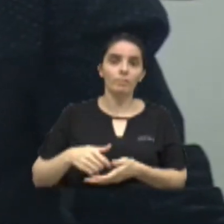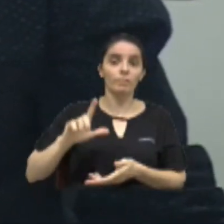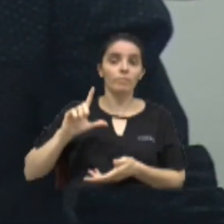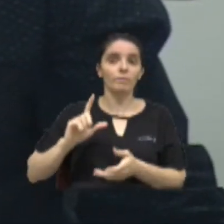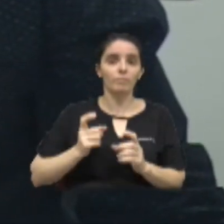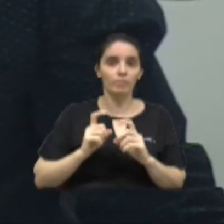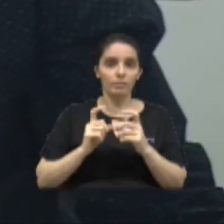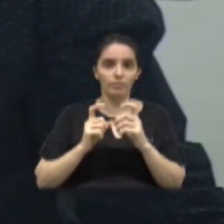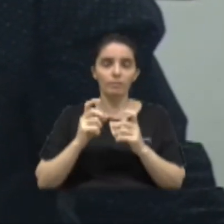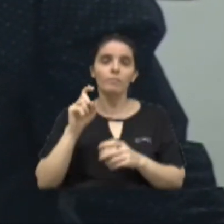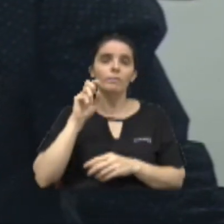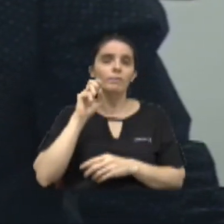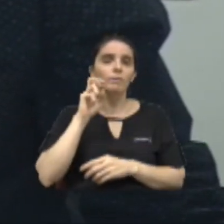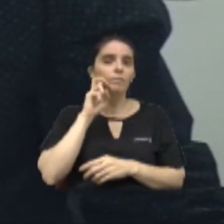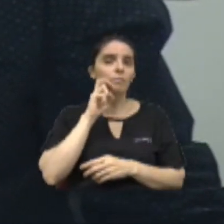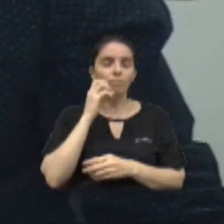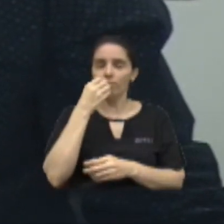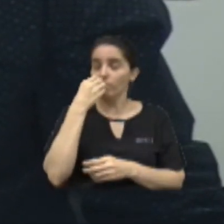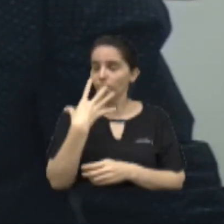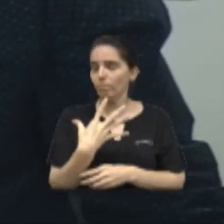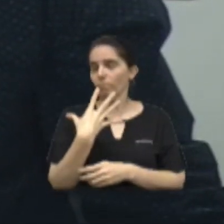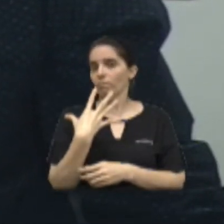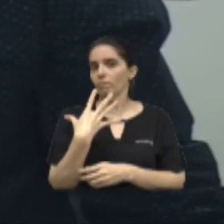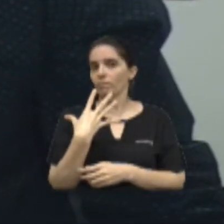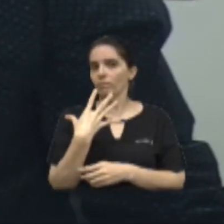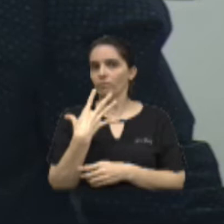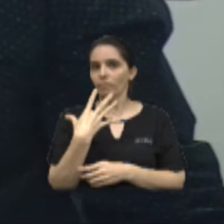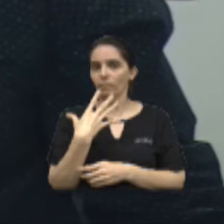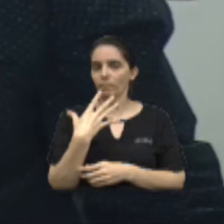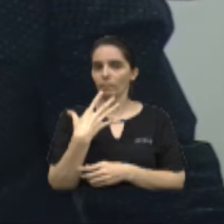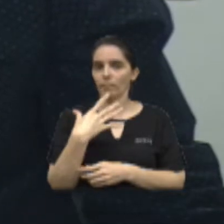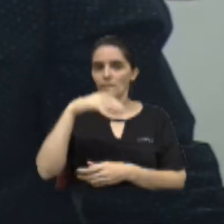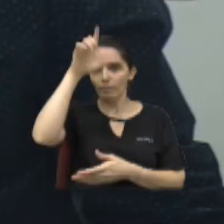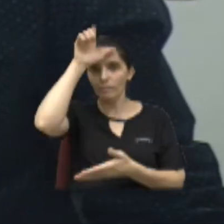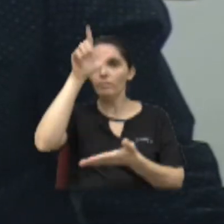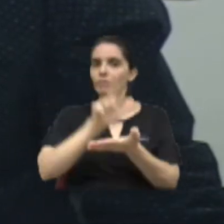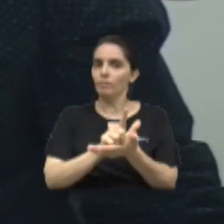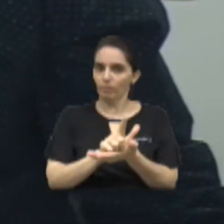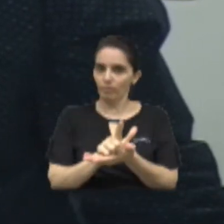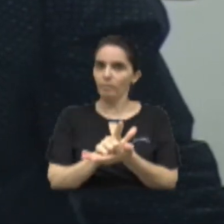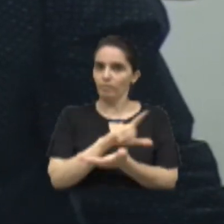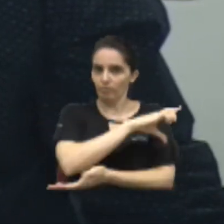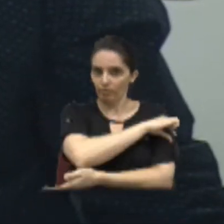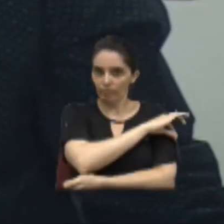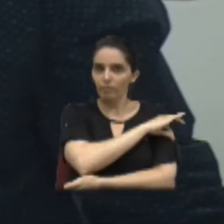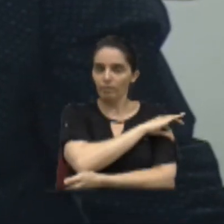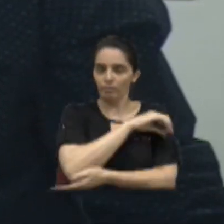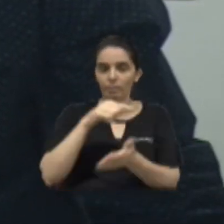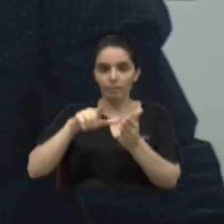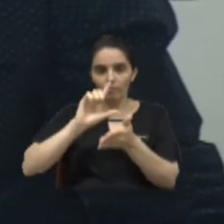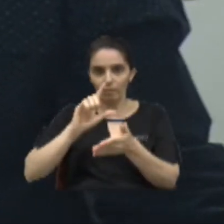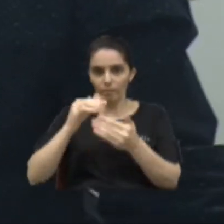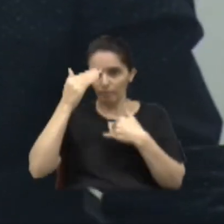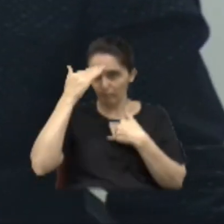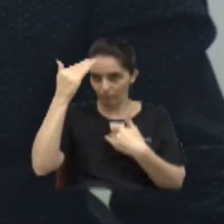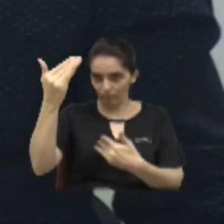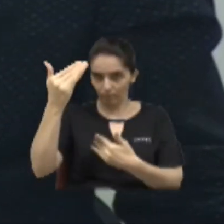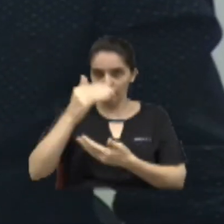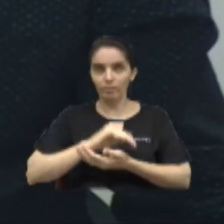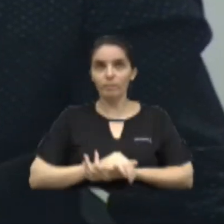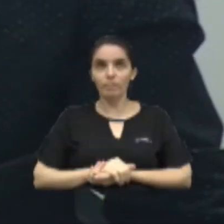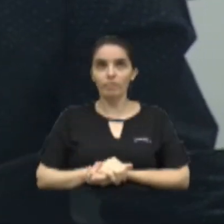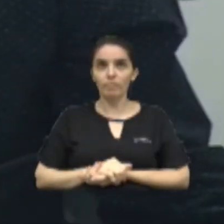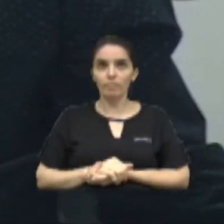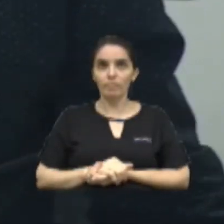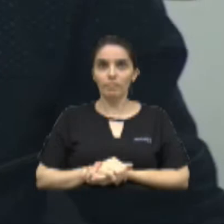comissão, seria ótimo para nós. Então, como líder aí, você tenta antecipar lá. Obrigado.